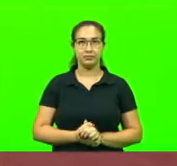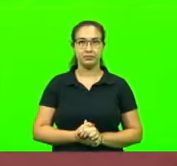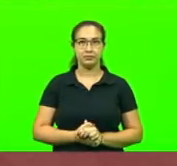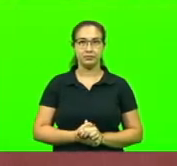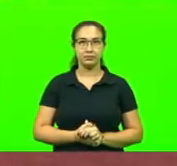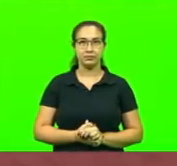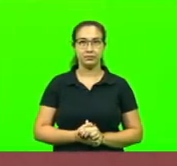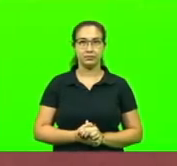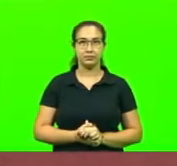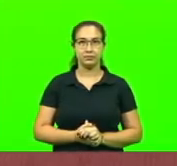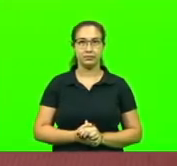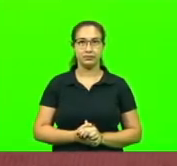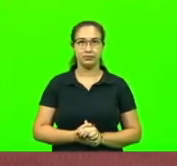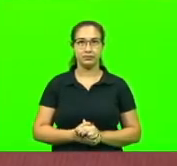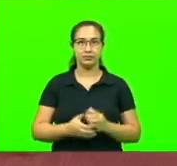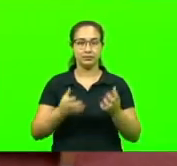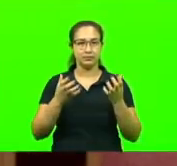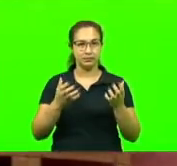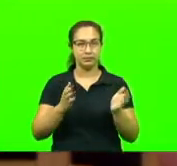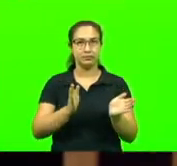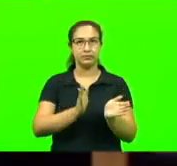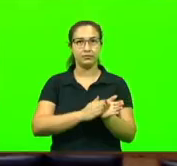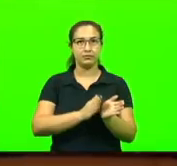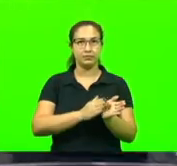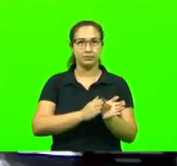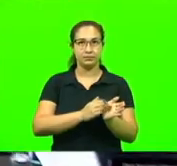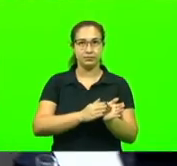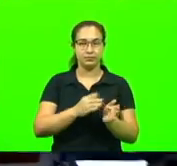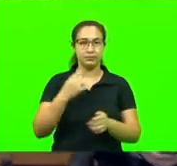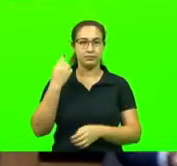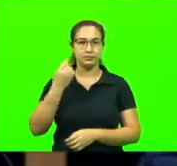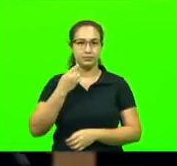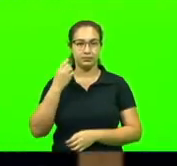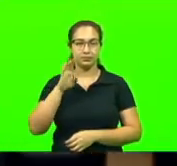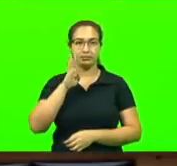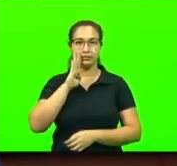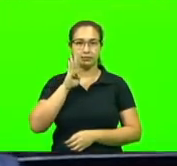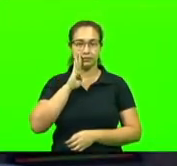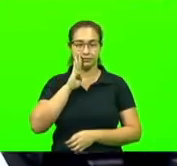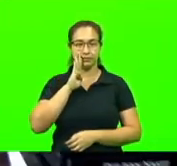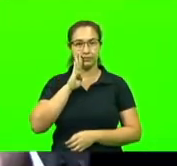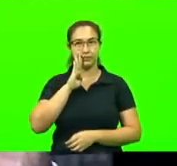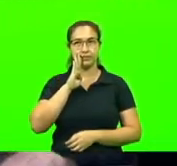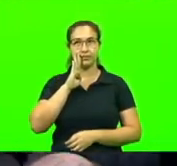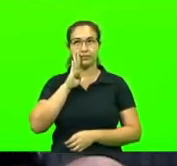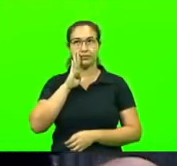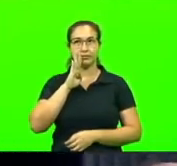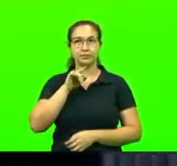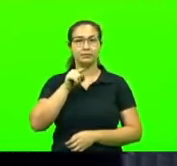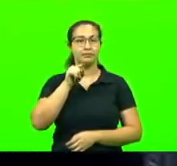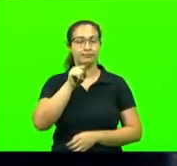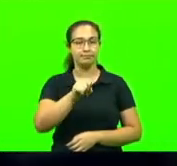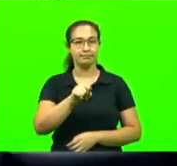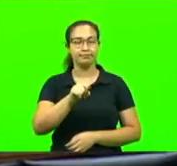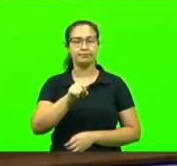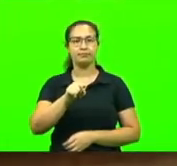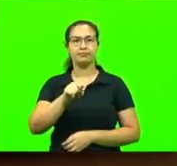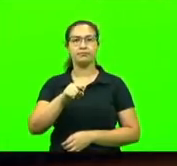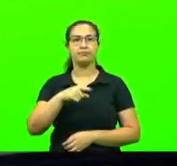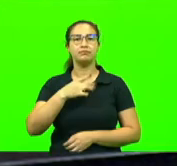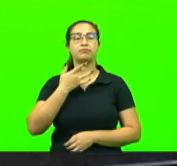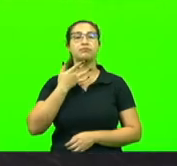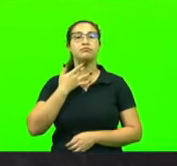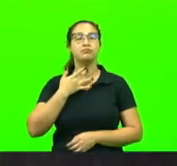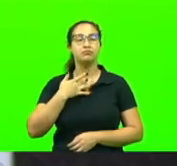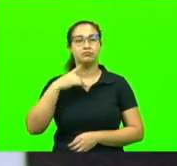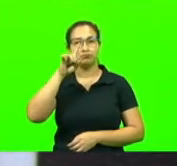de certa forma, parabenizar o deputado Nilson Berlanda pela real motivação que